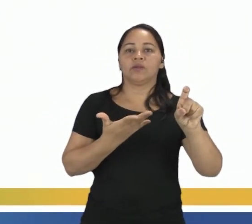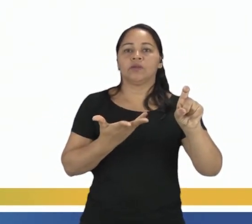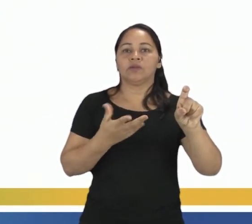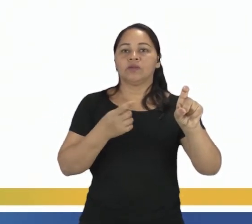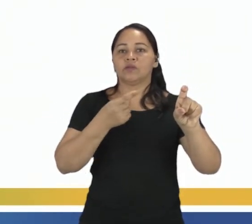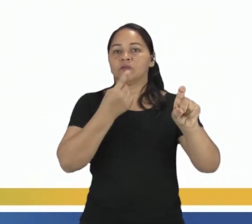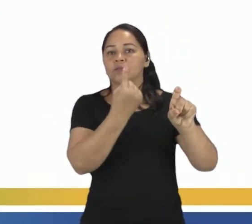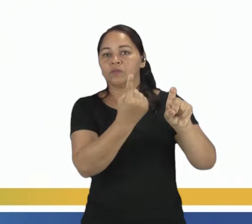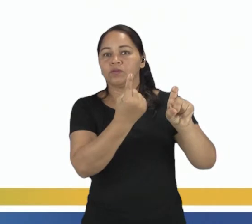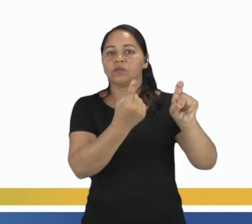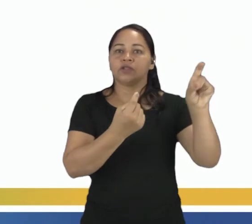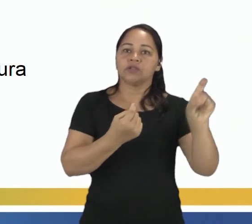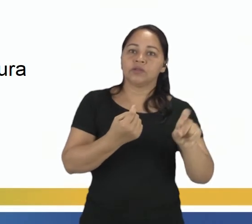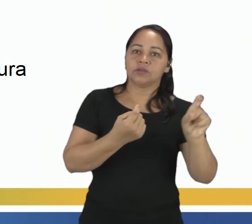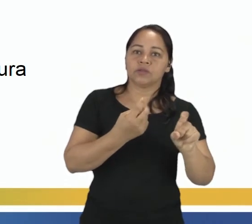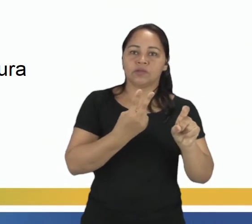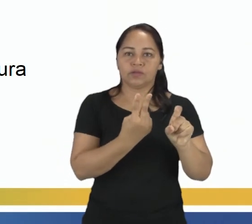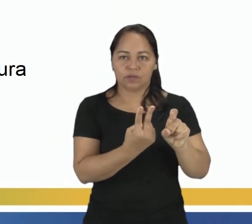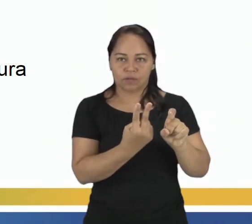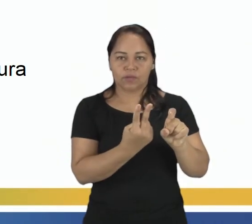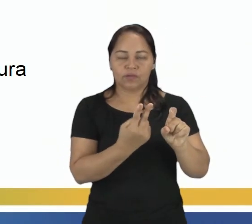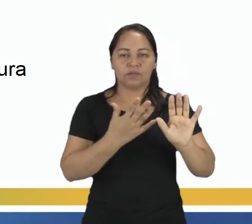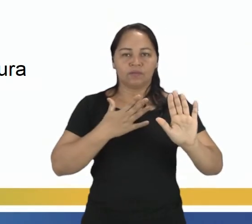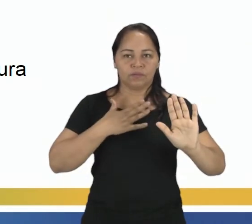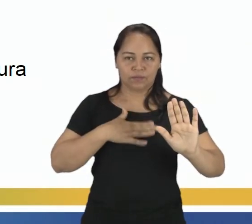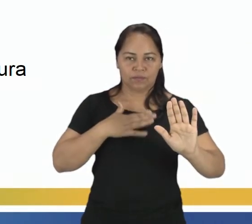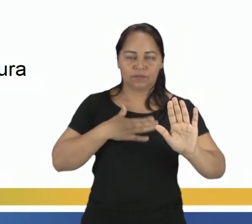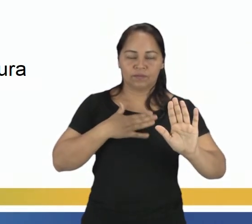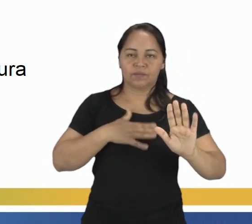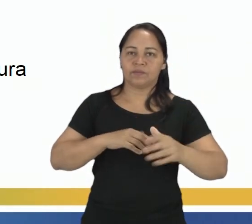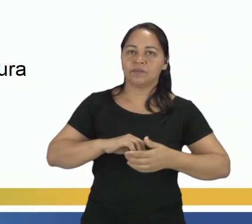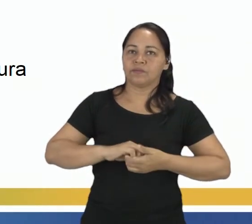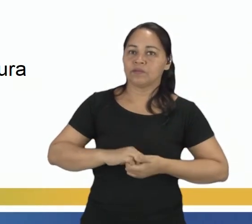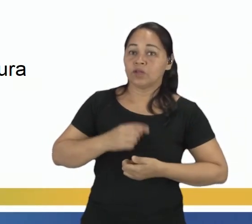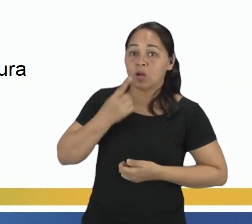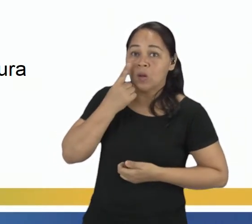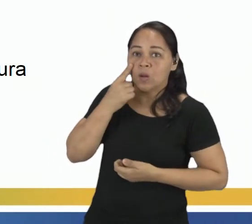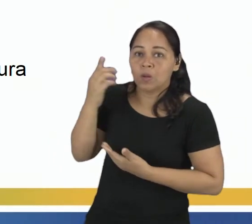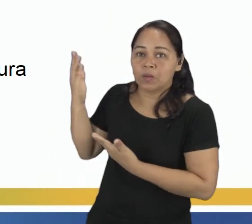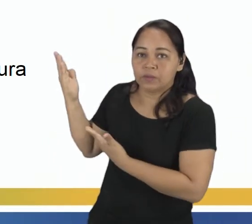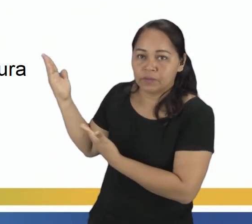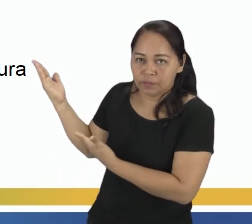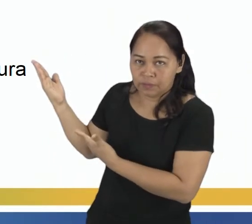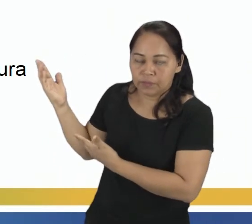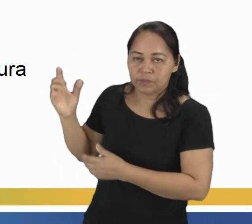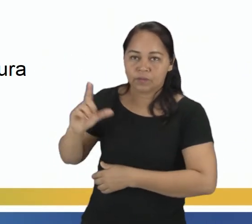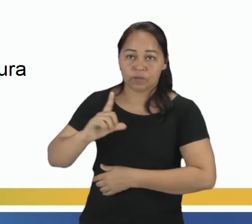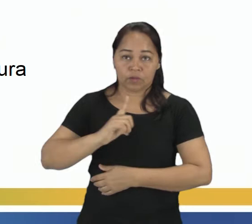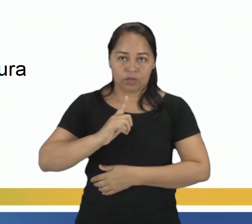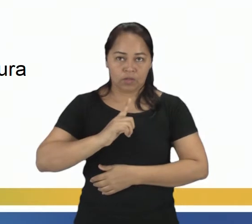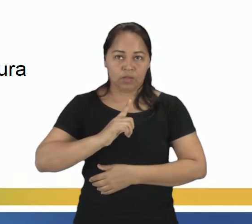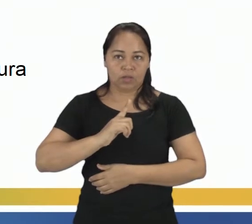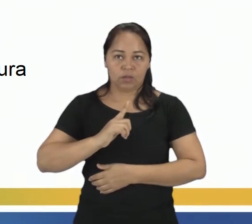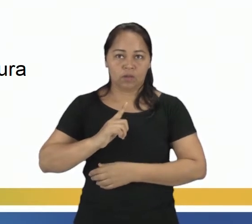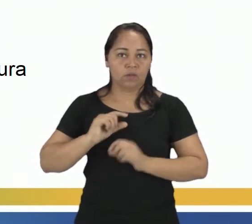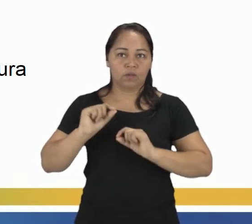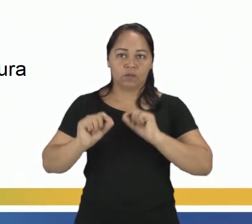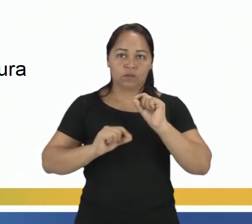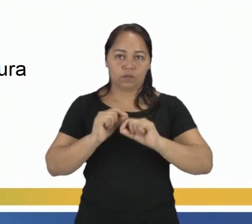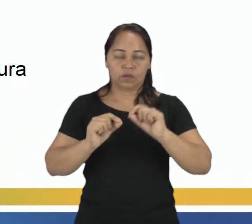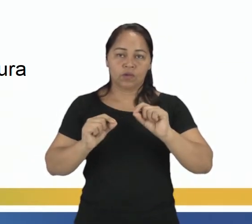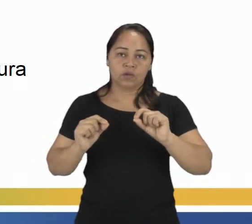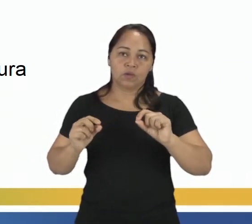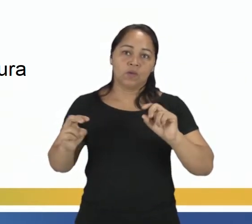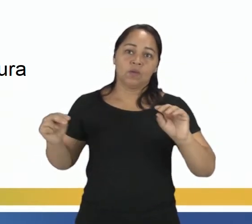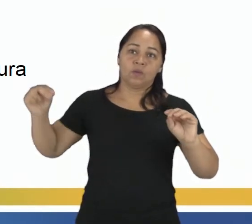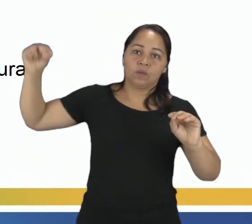x1 e x2, ok? Então, vejamos. A próxima situação problema fala que um corpo lançado do solo